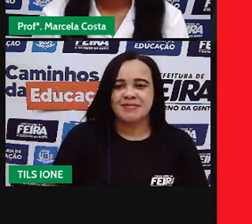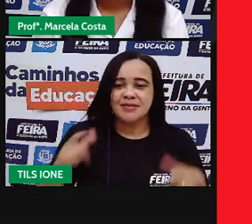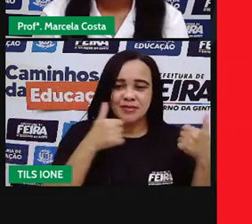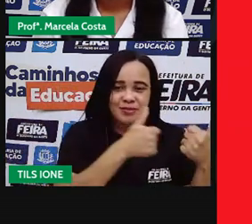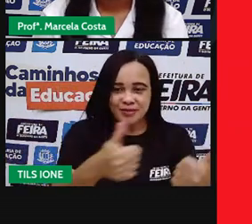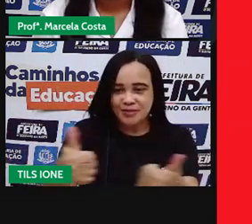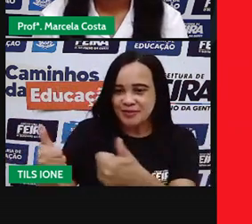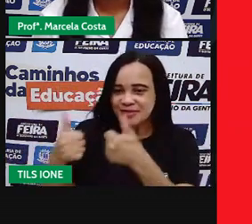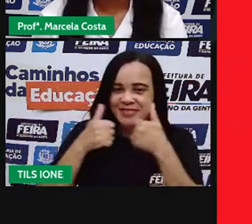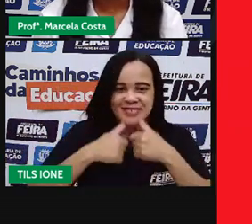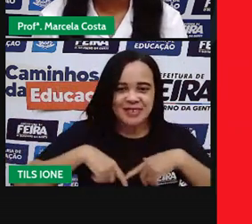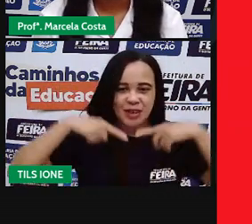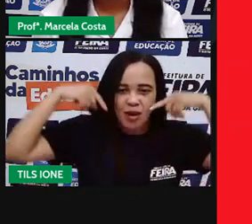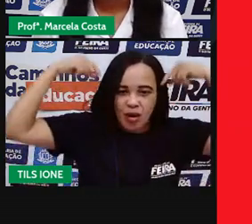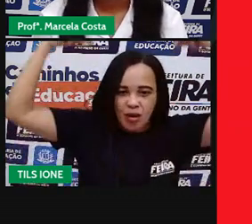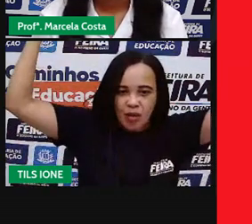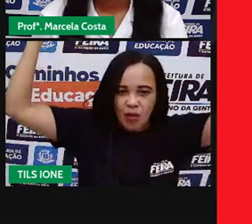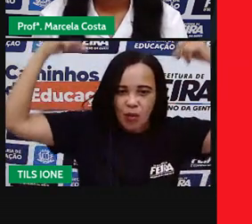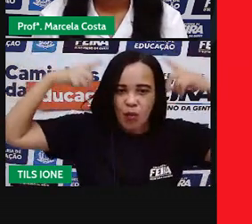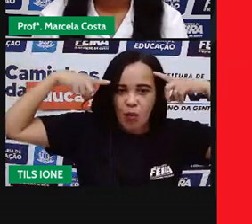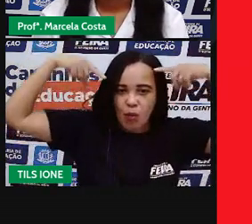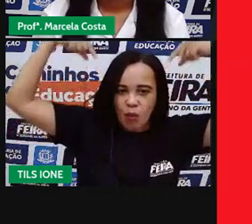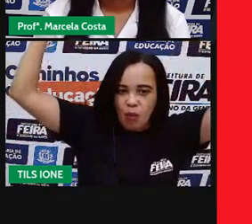Tudo bem ter orelhas grandes.